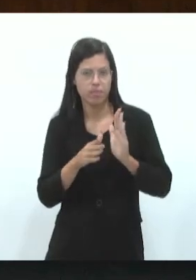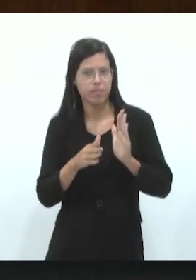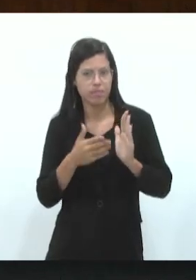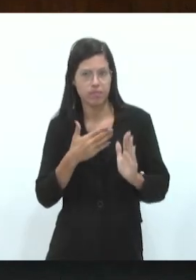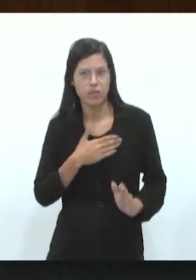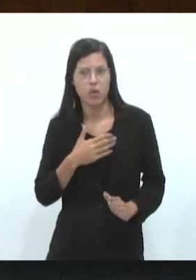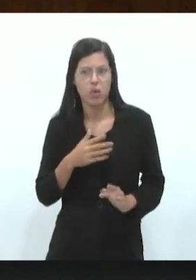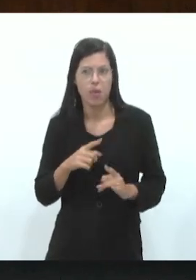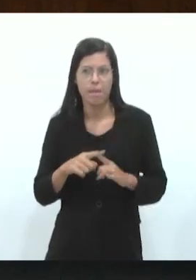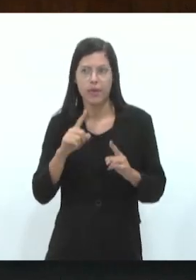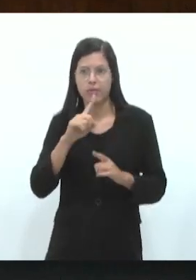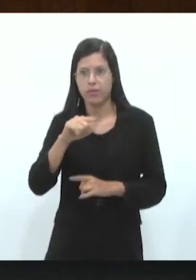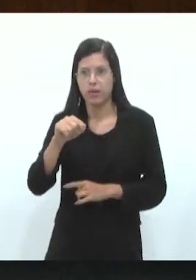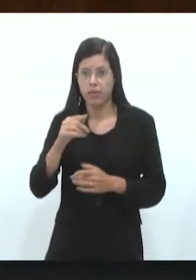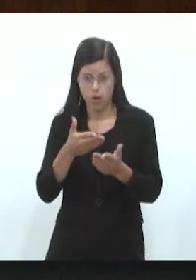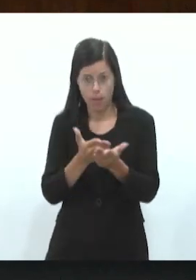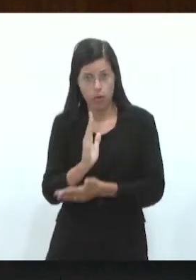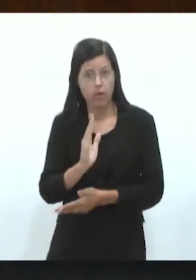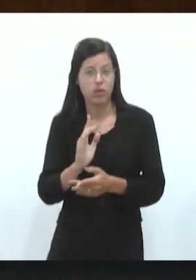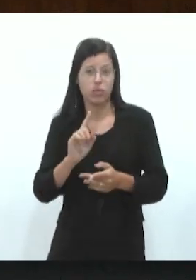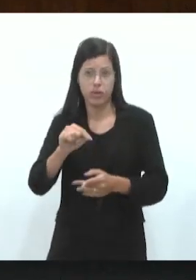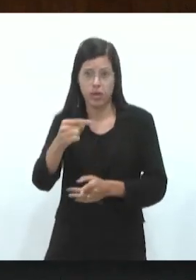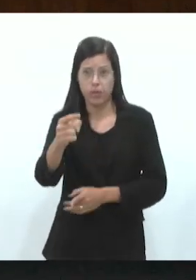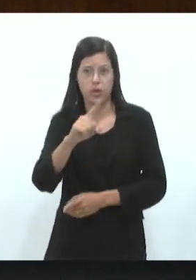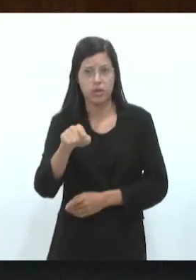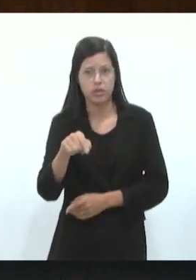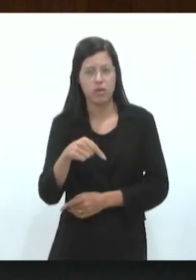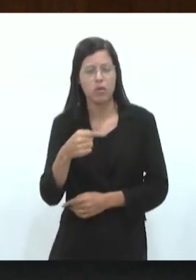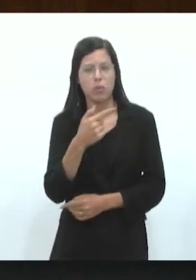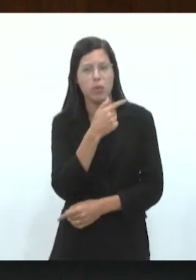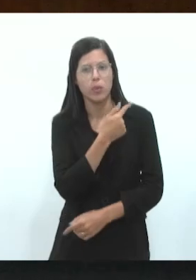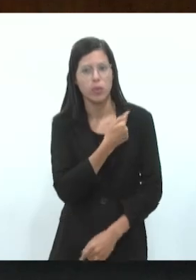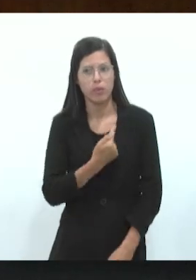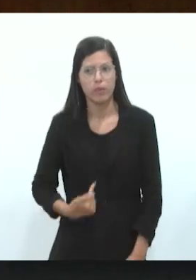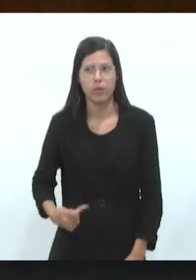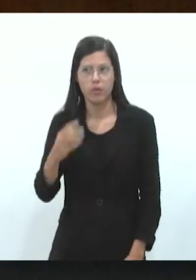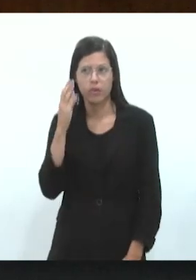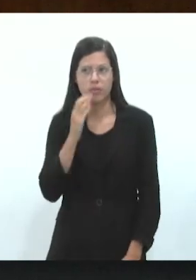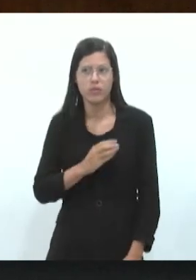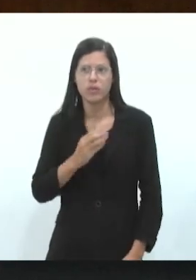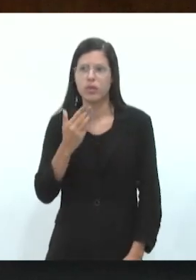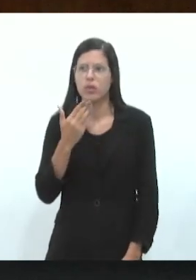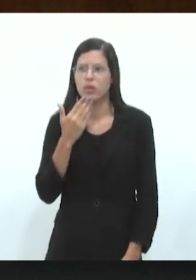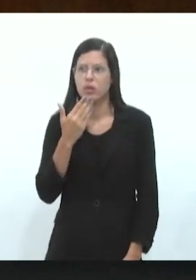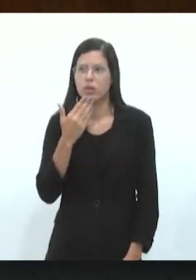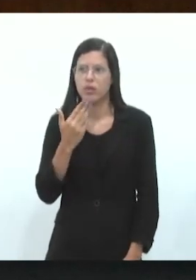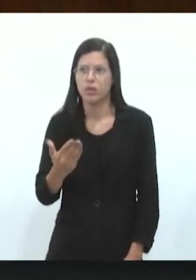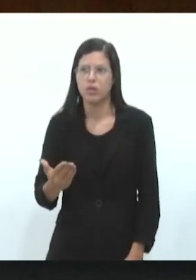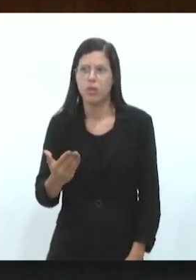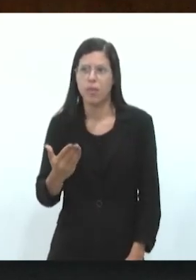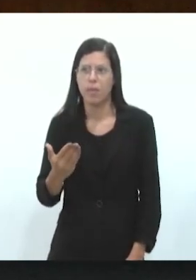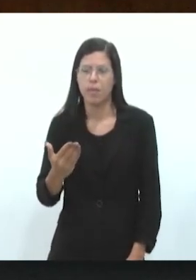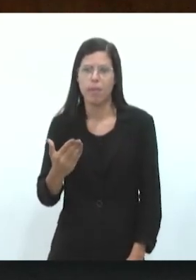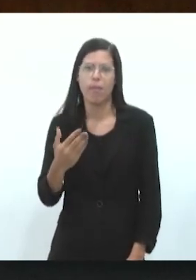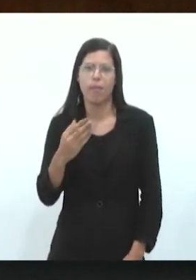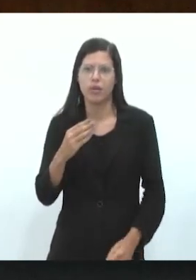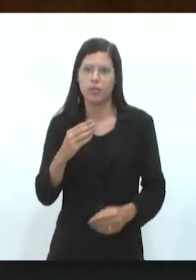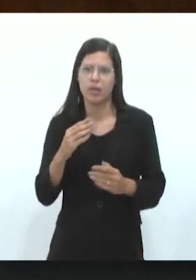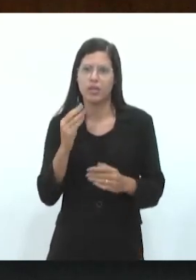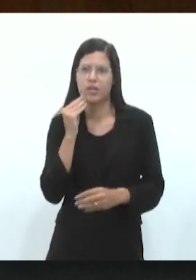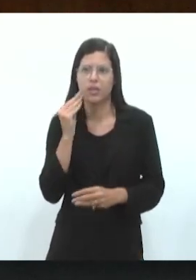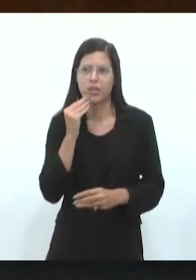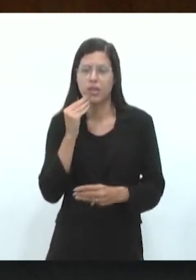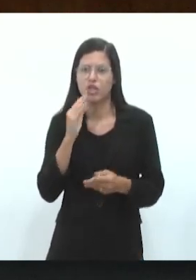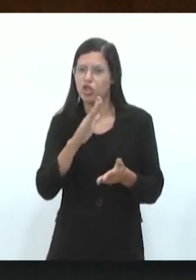pelo governador Cláudio Castro, e eu conto com todos os pares para que a gente possa derrubar esse veto quando ele vira plenário. Inês Etienne